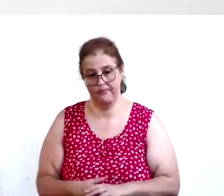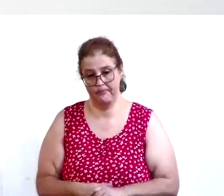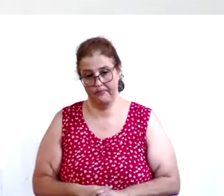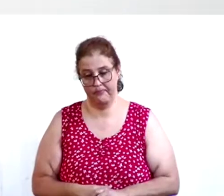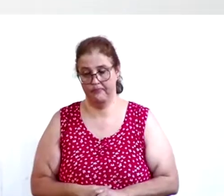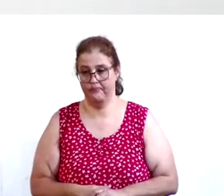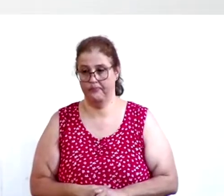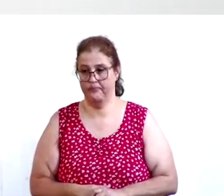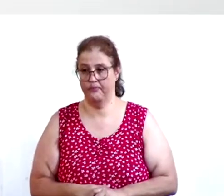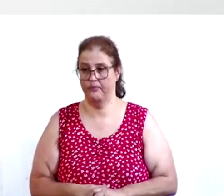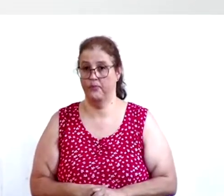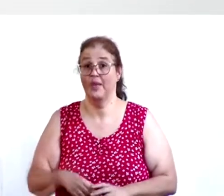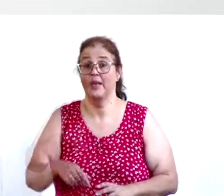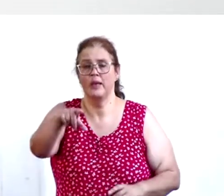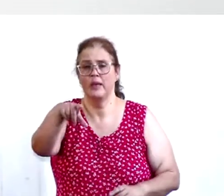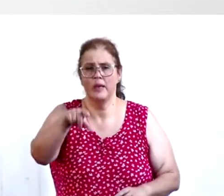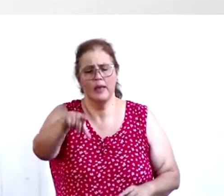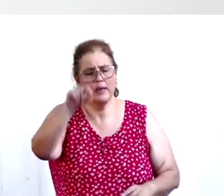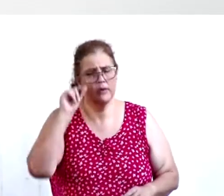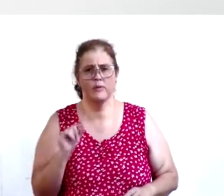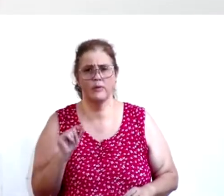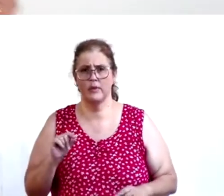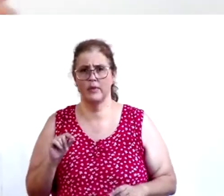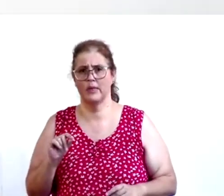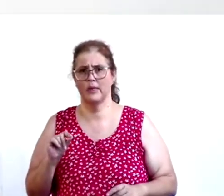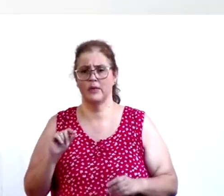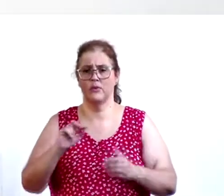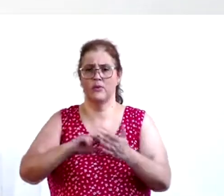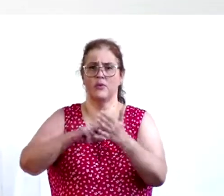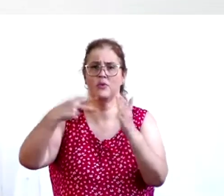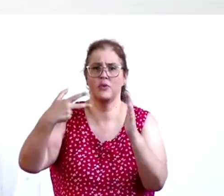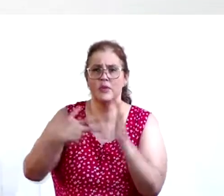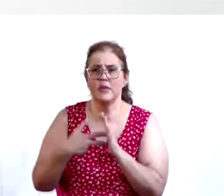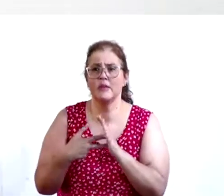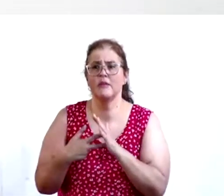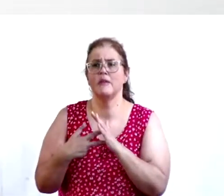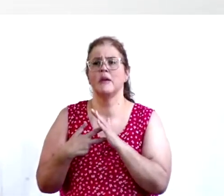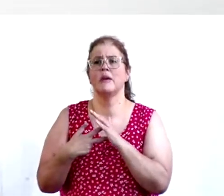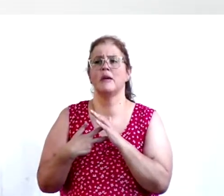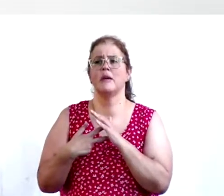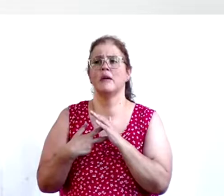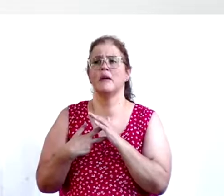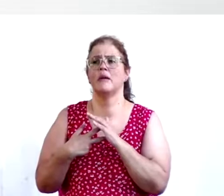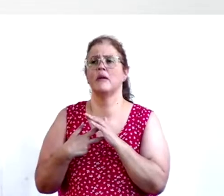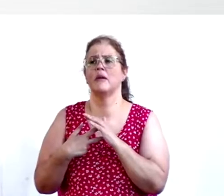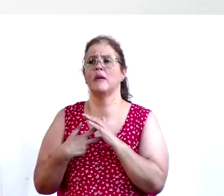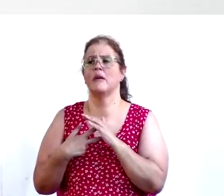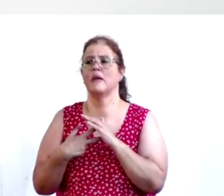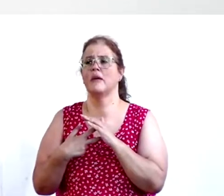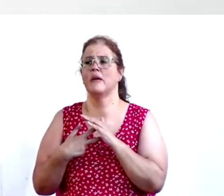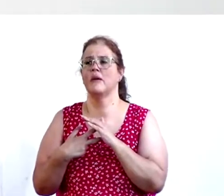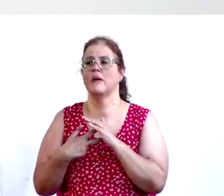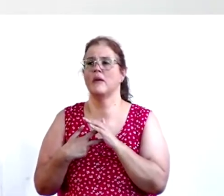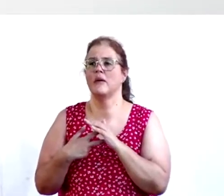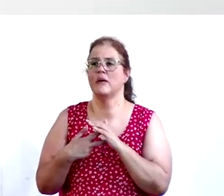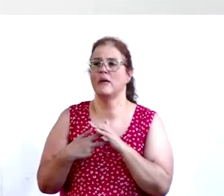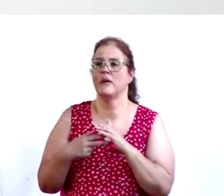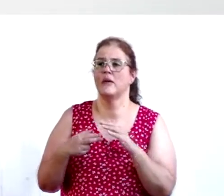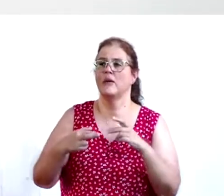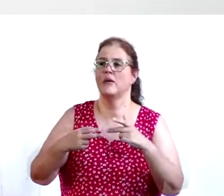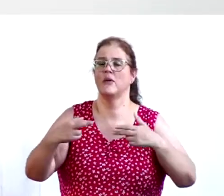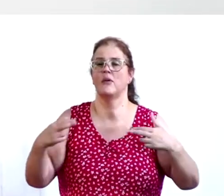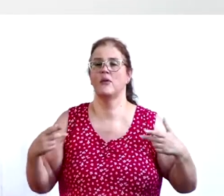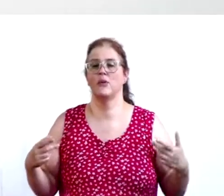Irmãos, escolhido, olhando para o texto que foi lido aqui na liturgia, nós temos algumas coisas em torno